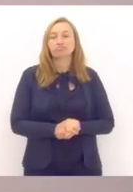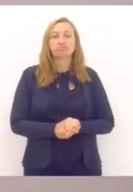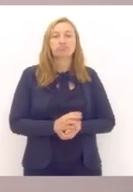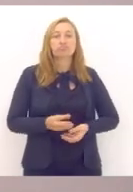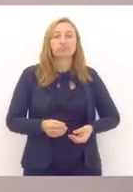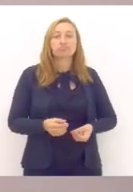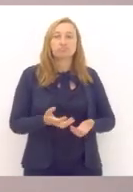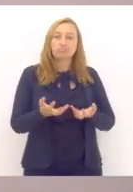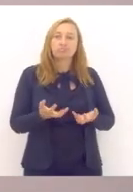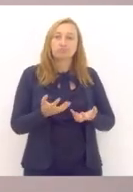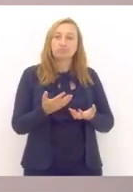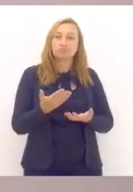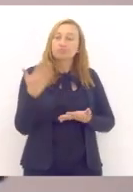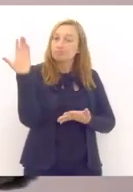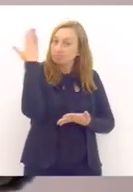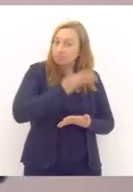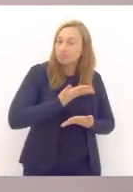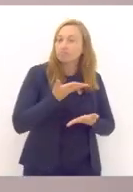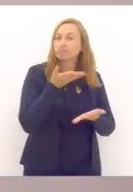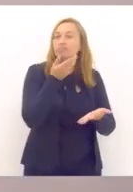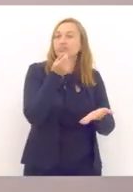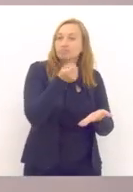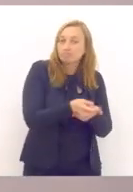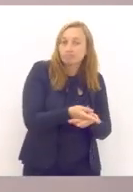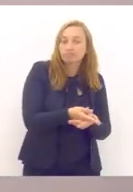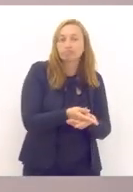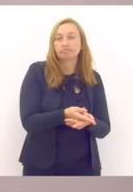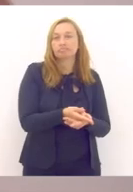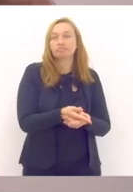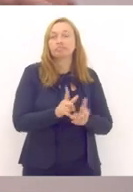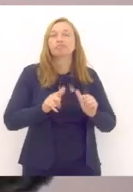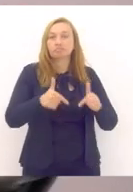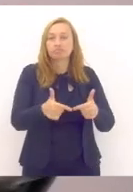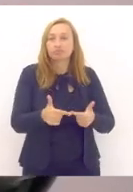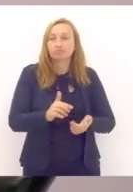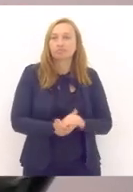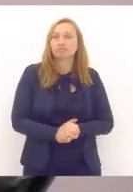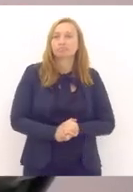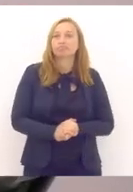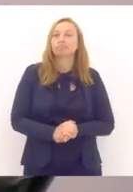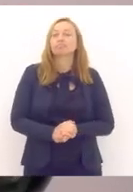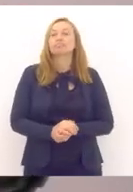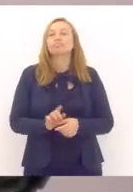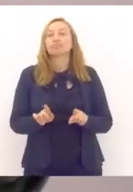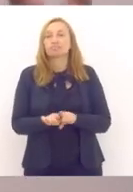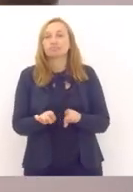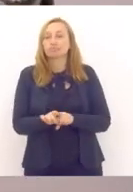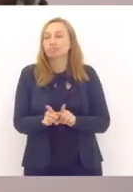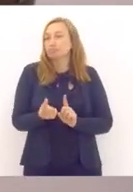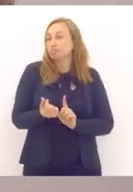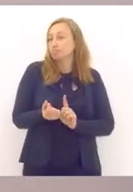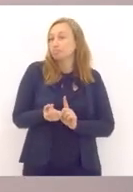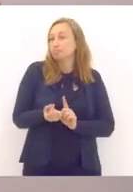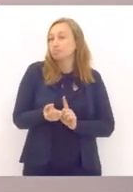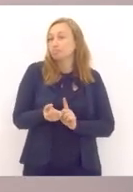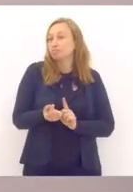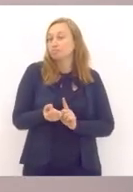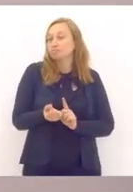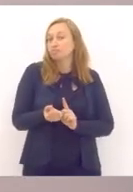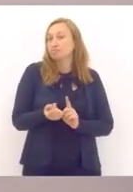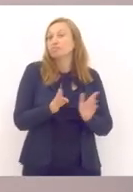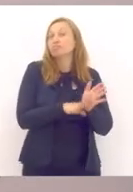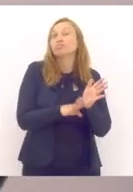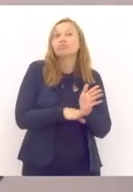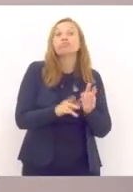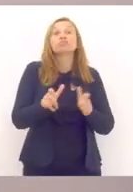entrega. E aí, muitas vezes, se confunde com a discussão do financeiro. Antes da discussão do financeiro, tem que vir a discussão